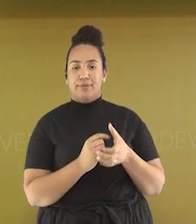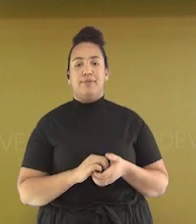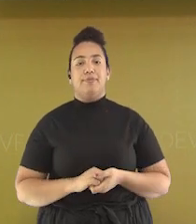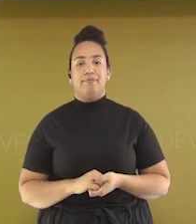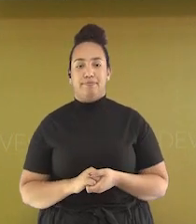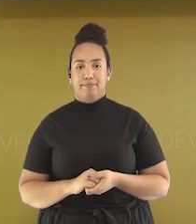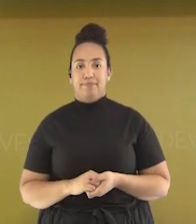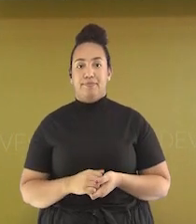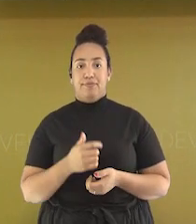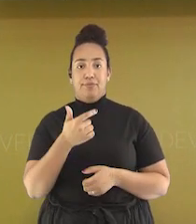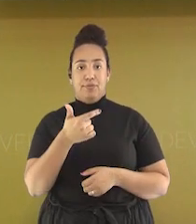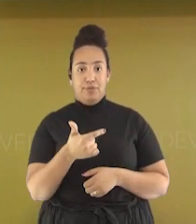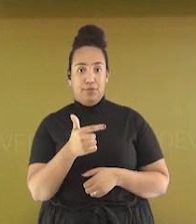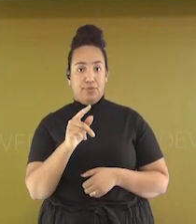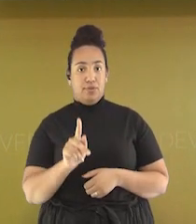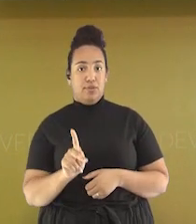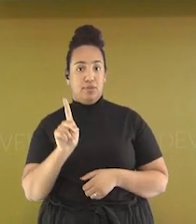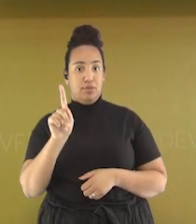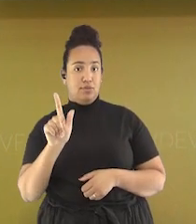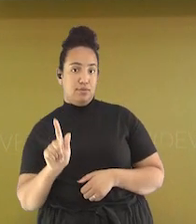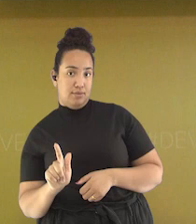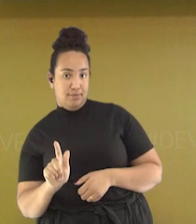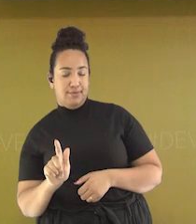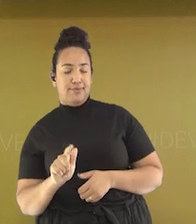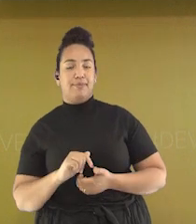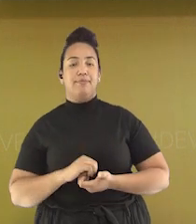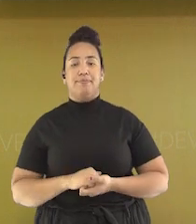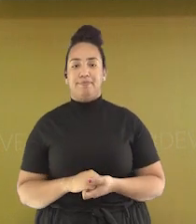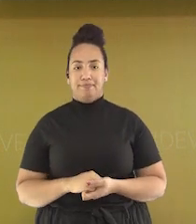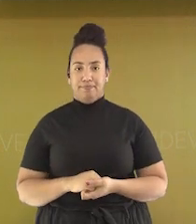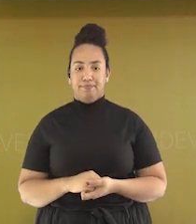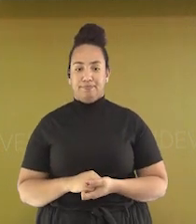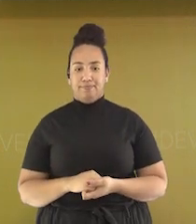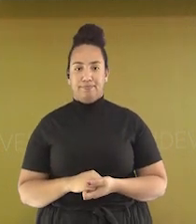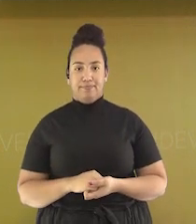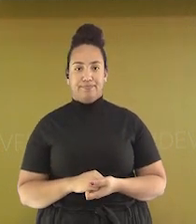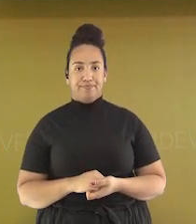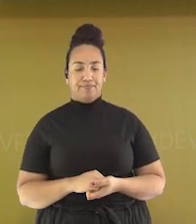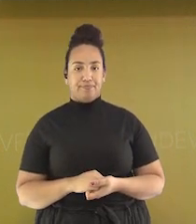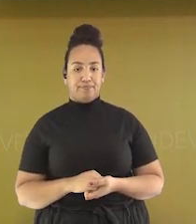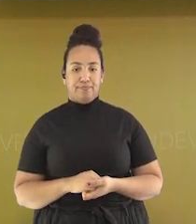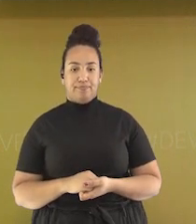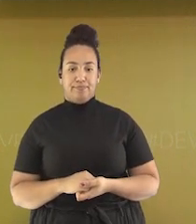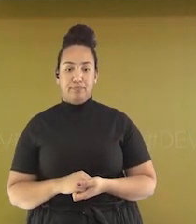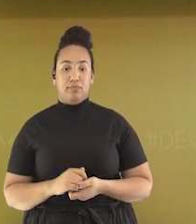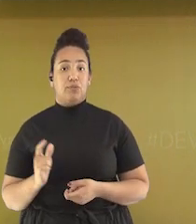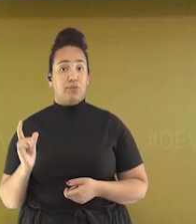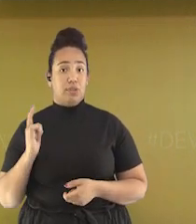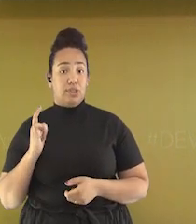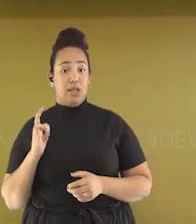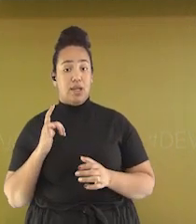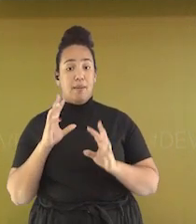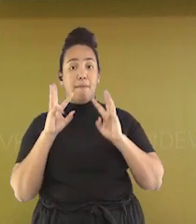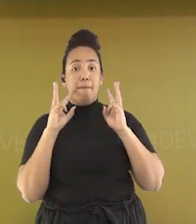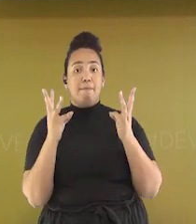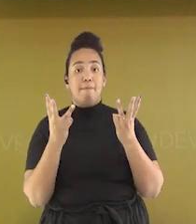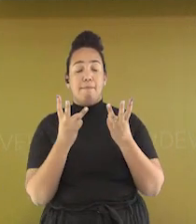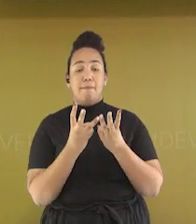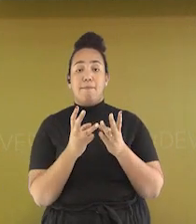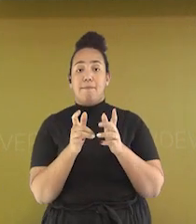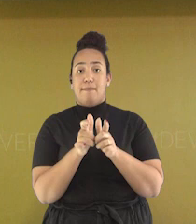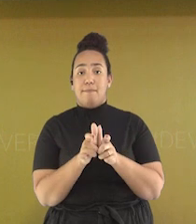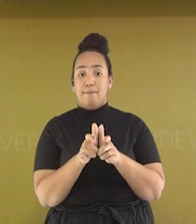o liquidificador, com 2 quilos, possui a menor massa. E o eletrodoméstico